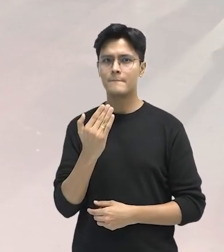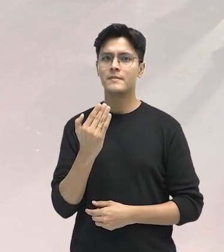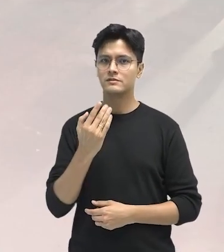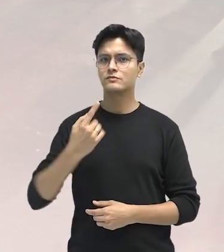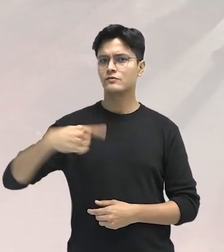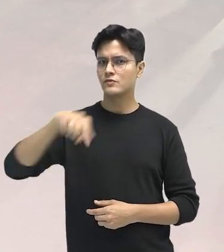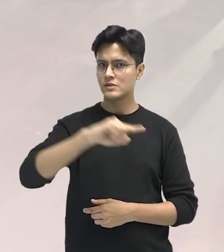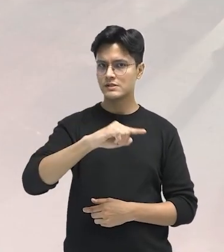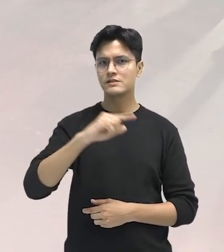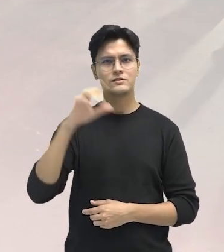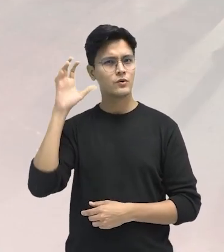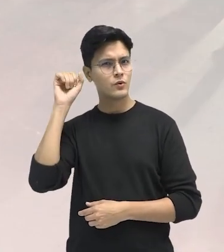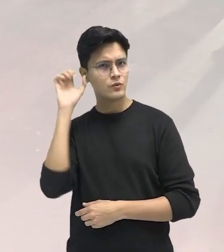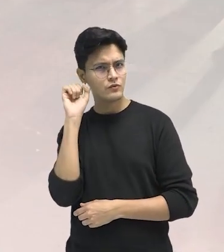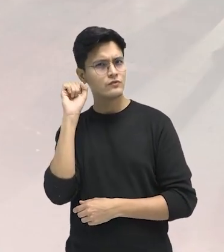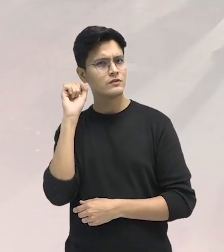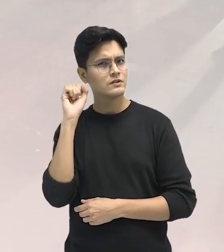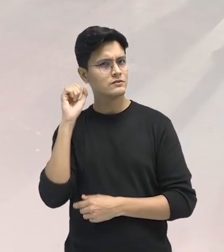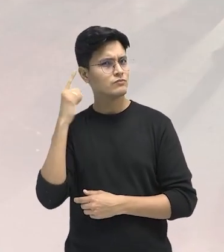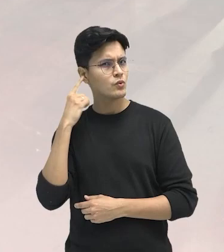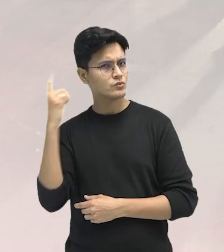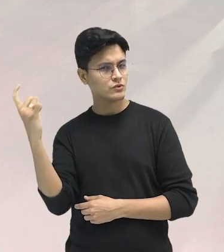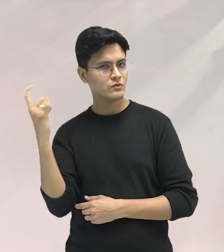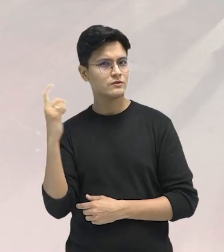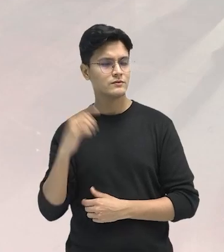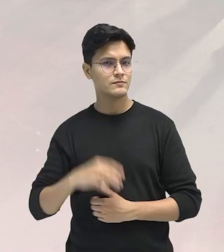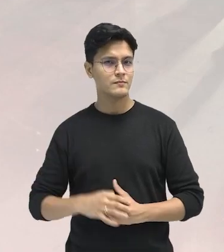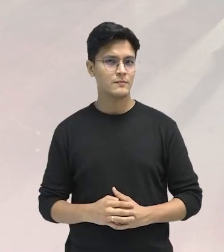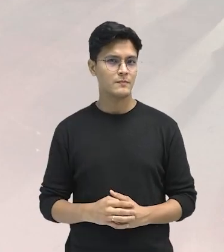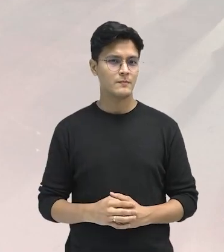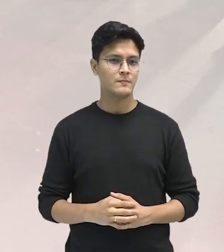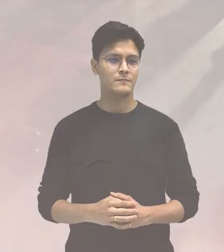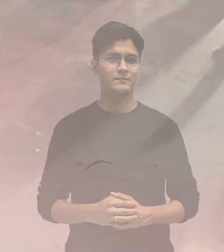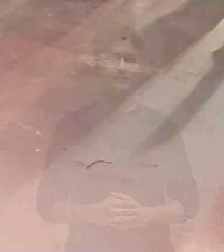vocês escutarem um som. Verifiquem aí.